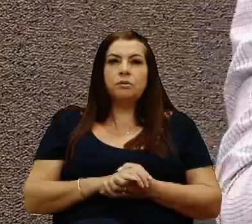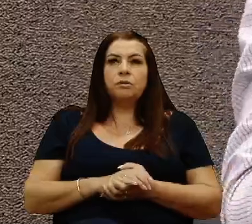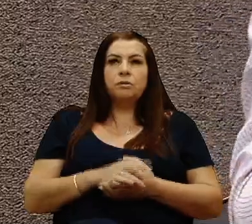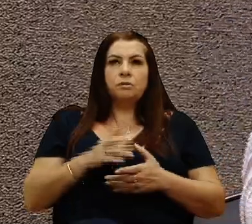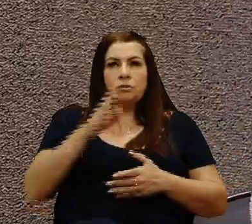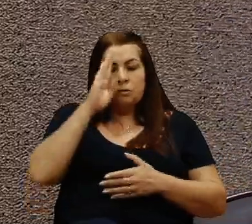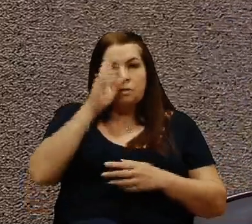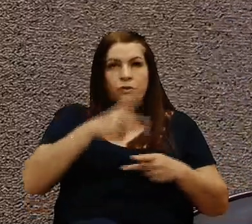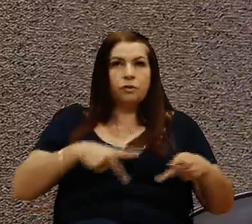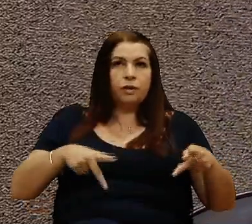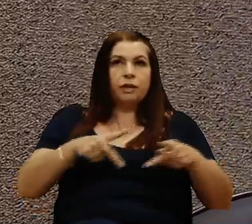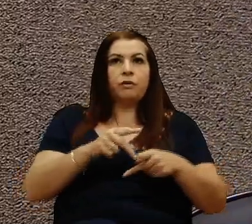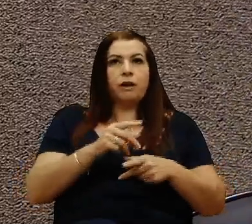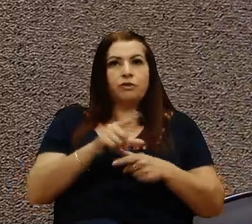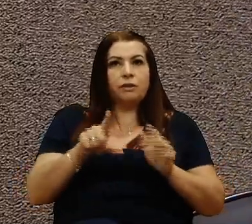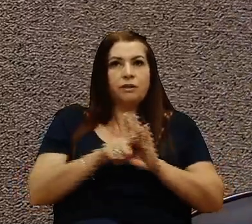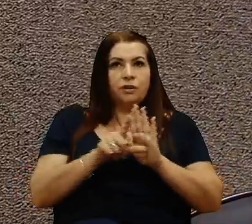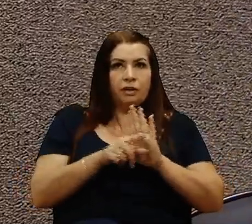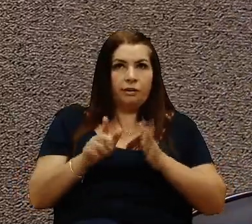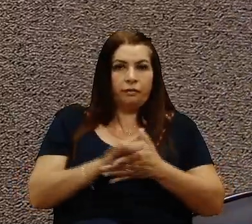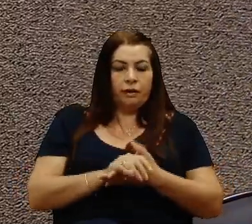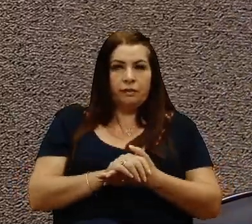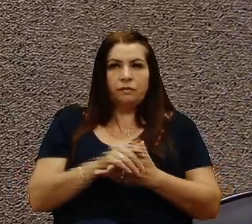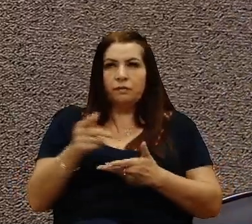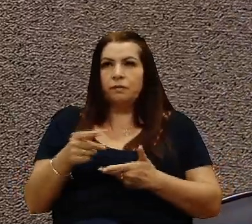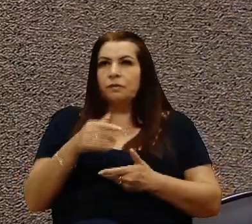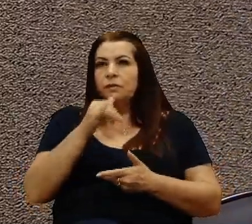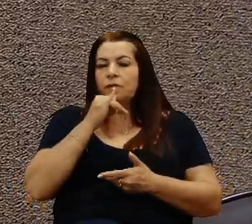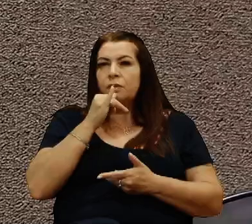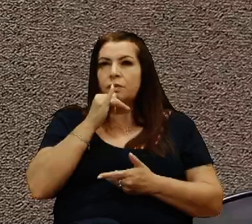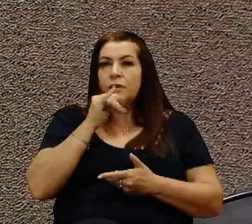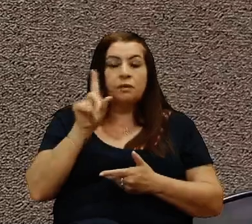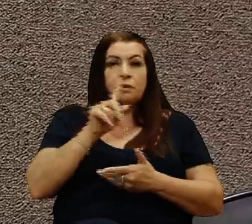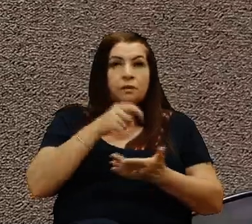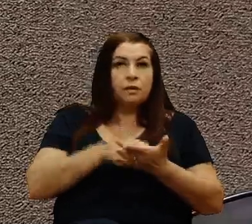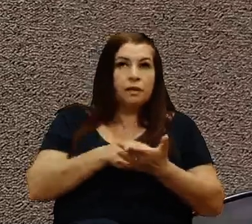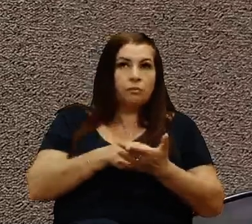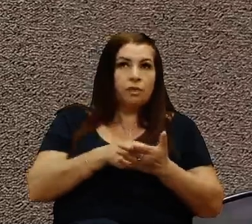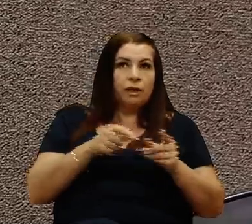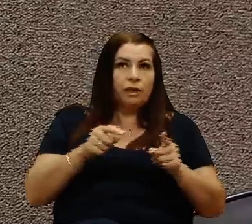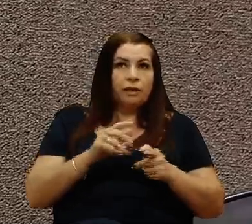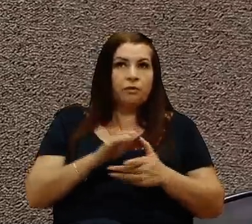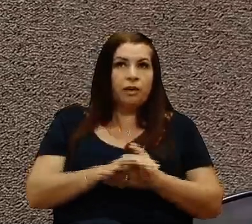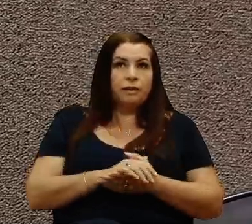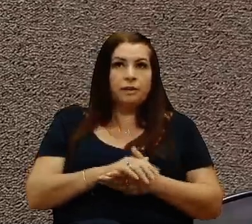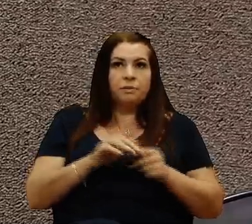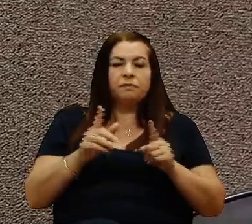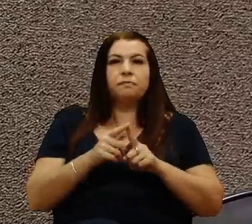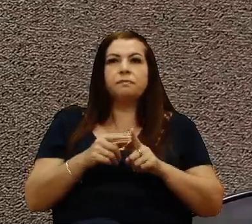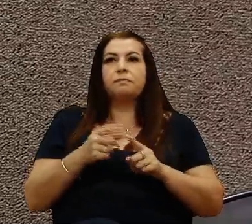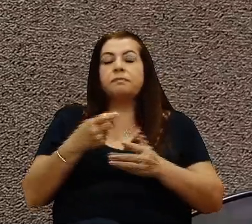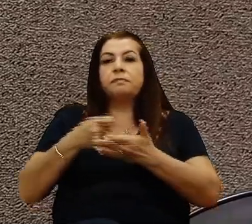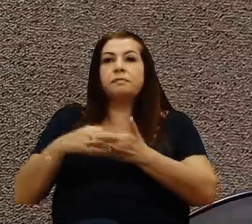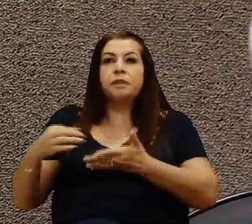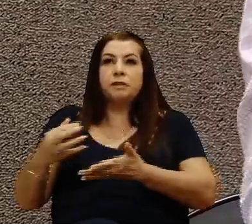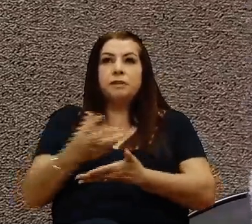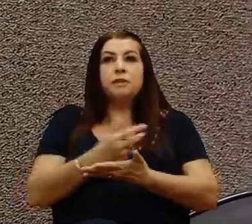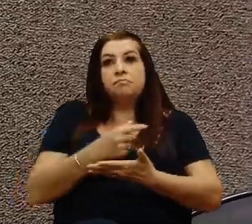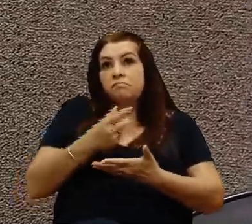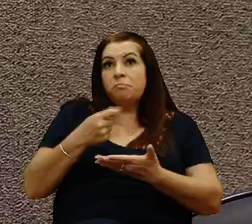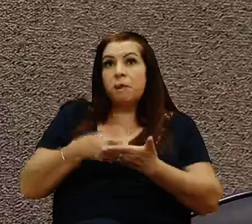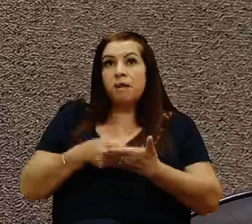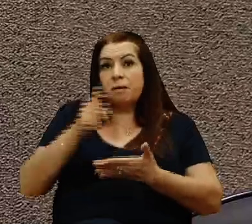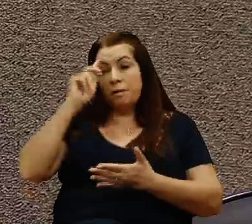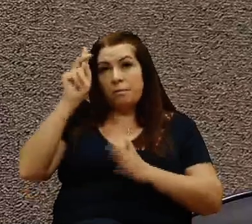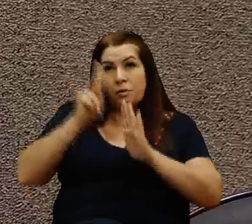lei, né? Então, por exemplo, quem não paga, que passe a pagar. Mas como que a gente pode fazer? Mandem um projeto de lei